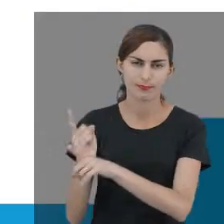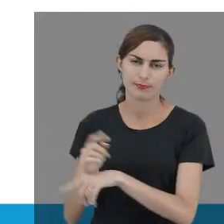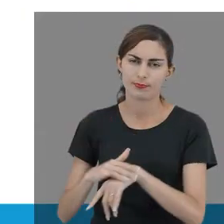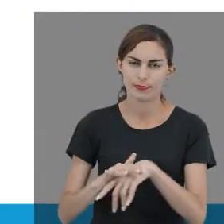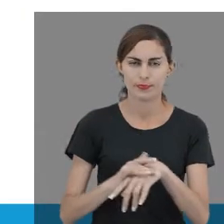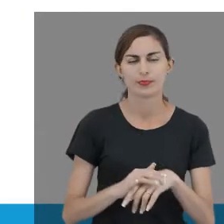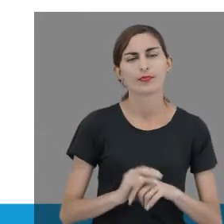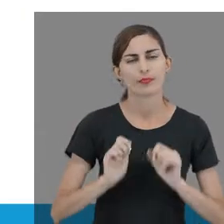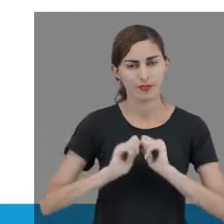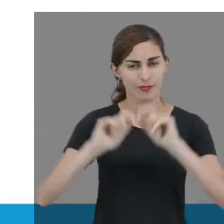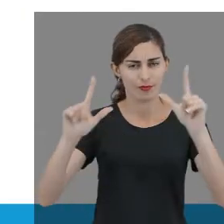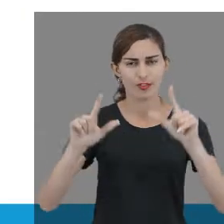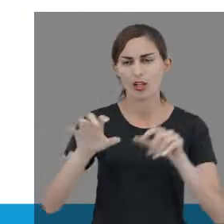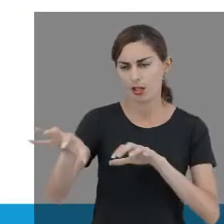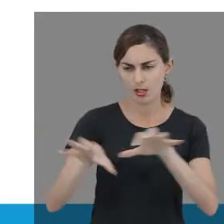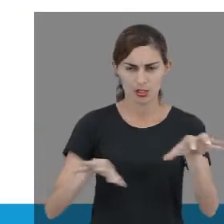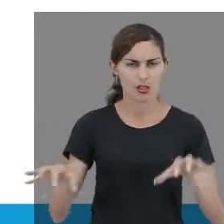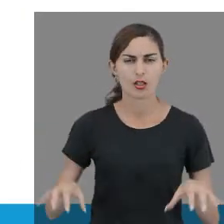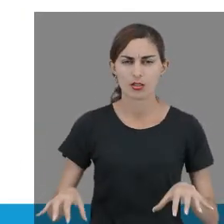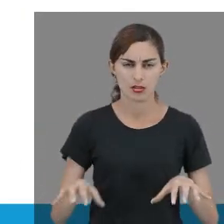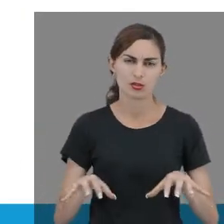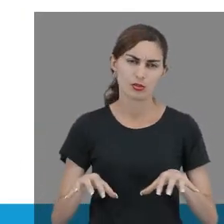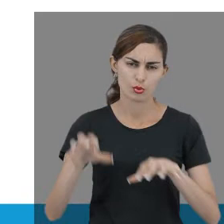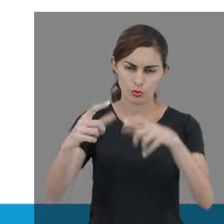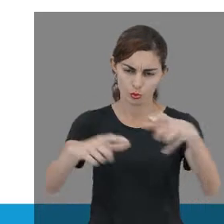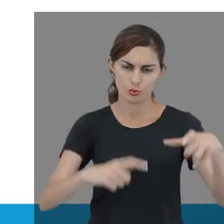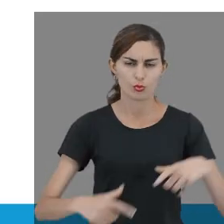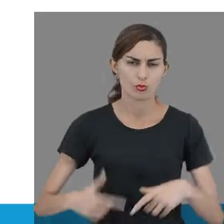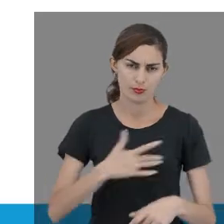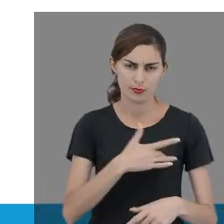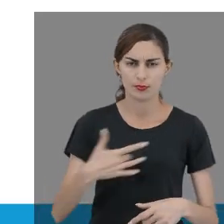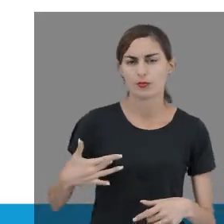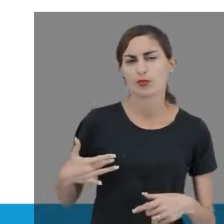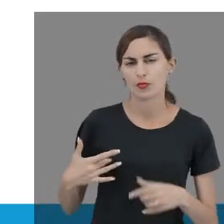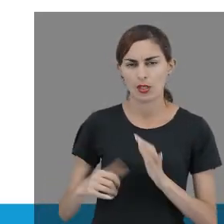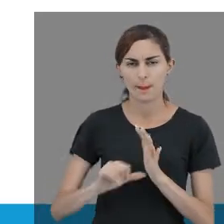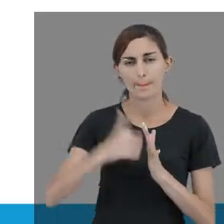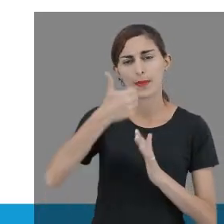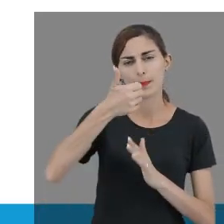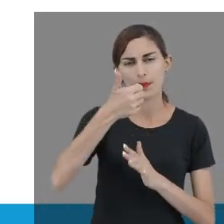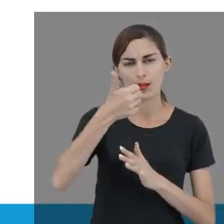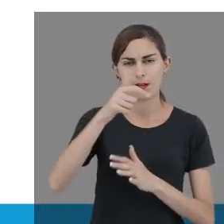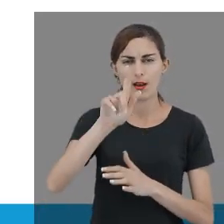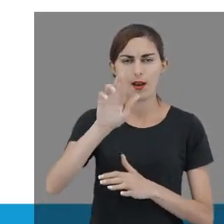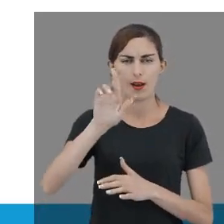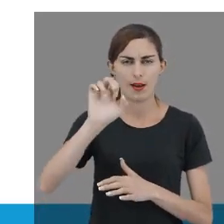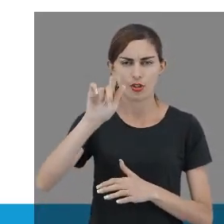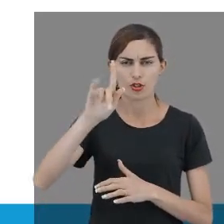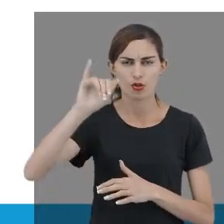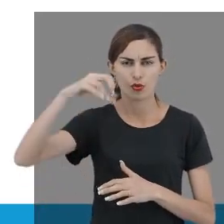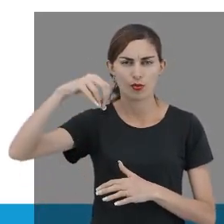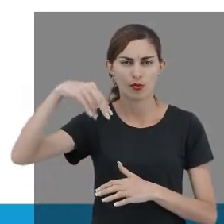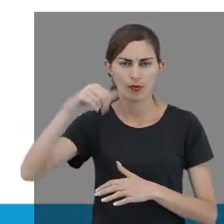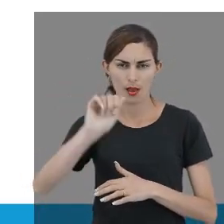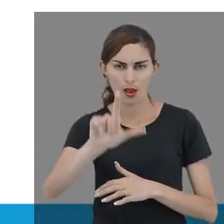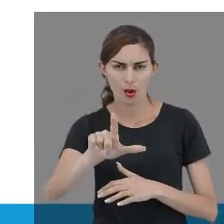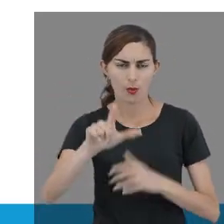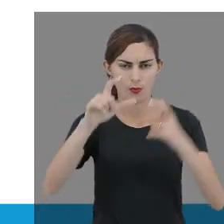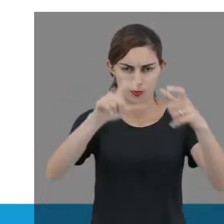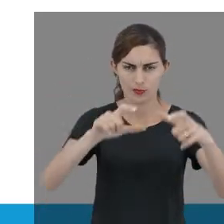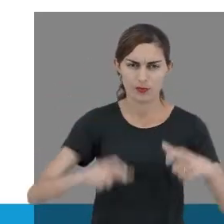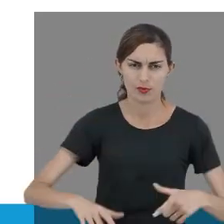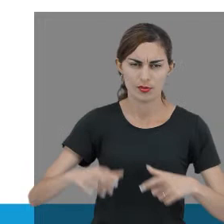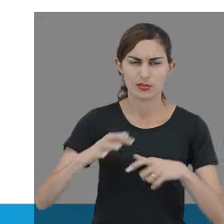Quando a gente distribui esses casos por regional de saúde, até pela questão populacional, a primeira regional e a quarta regional são as mais